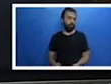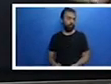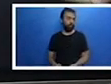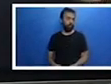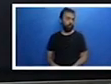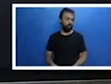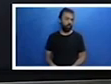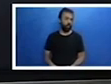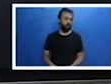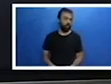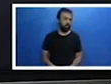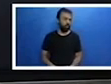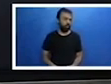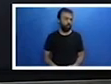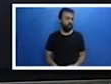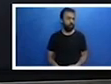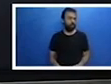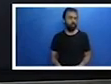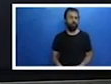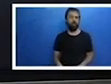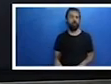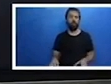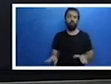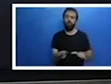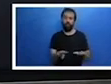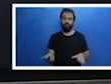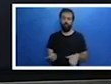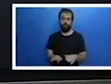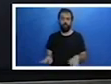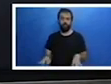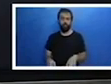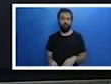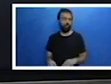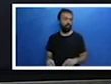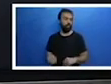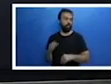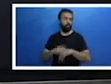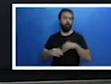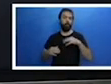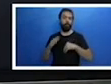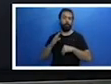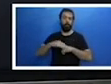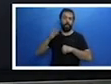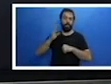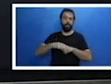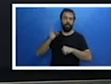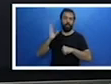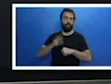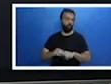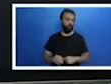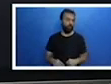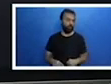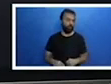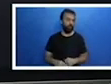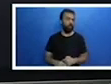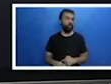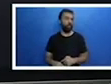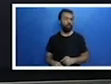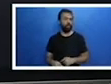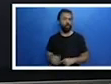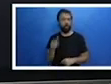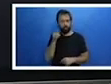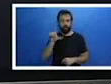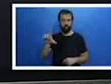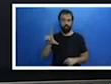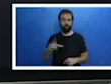coração, o nosso pulmão. Quanto mais nós praticamos, mais resistente nessa capacidade física nós ficamos. Então, conseguimos realizar